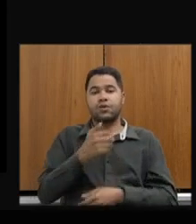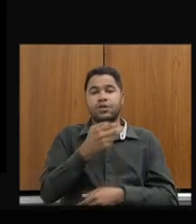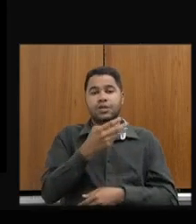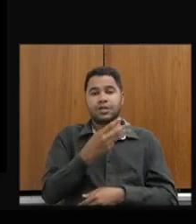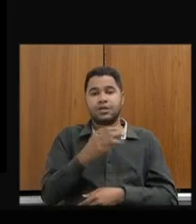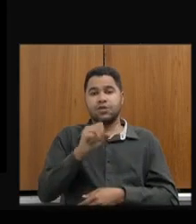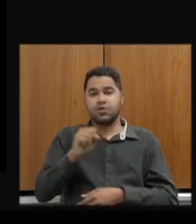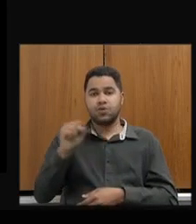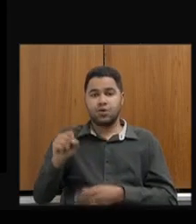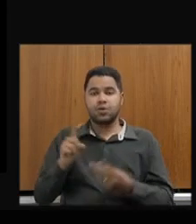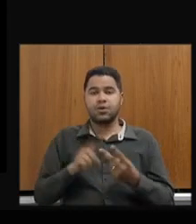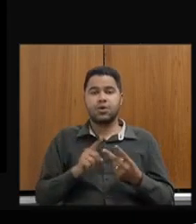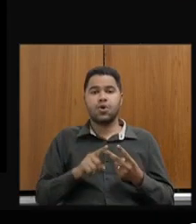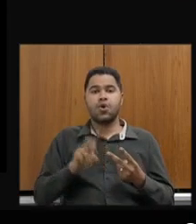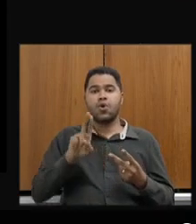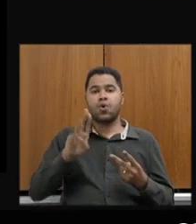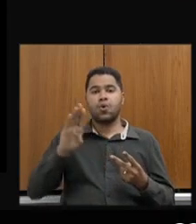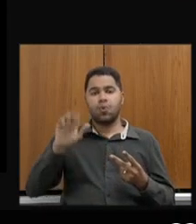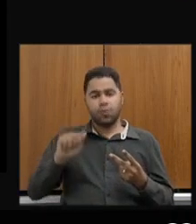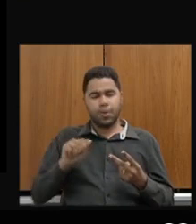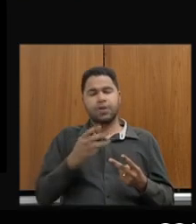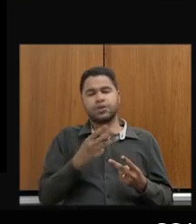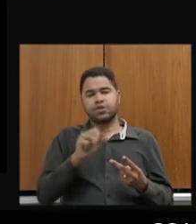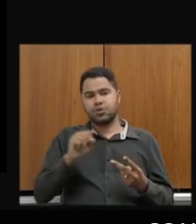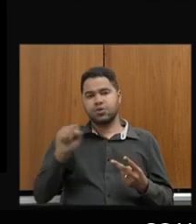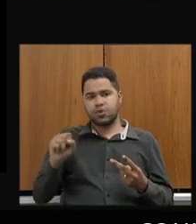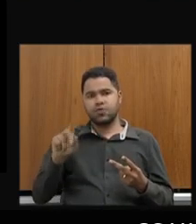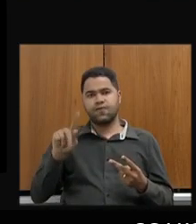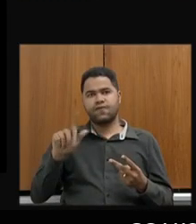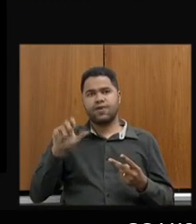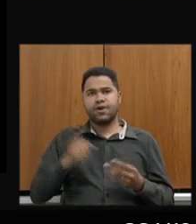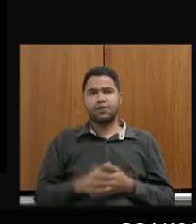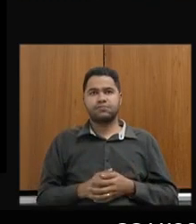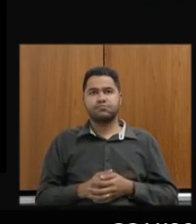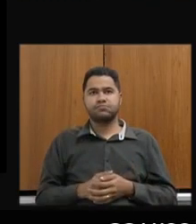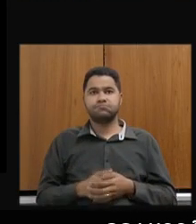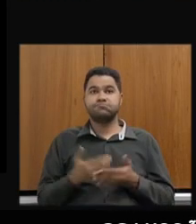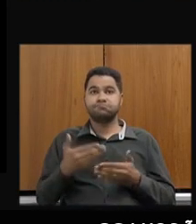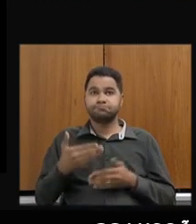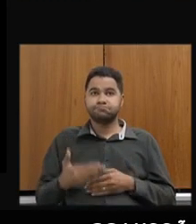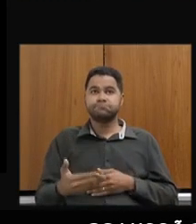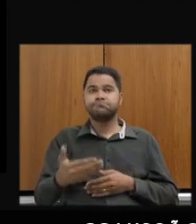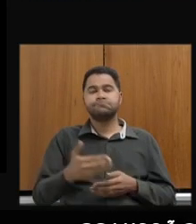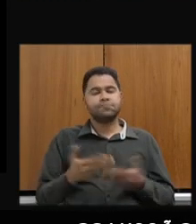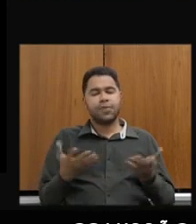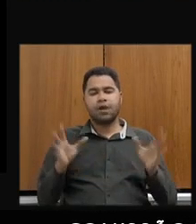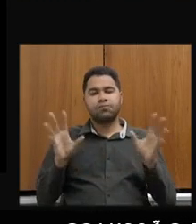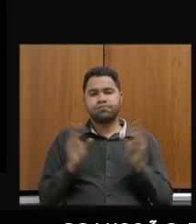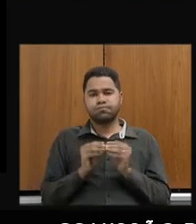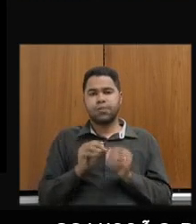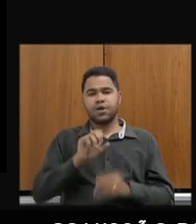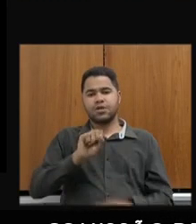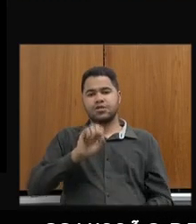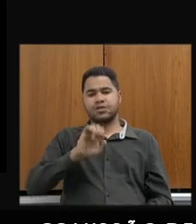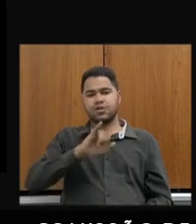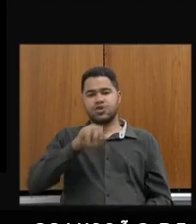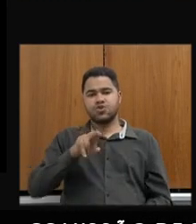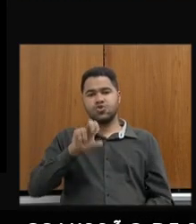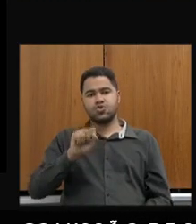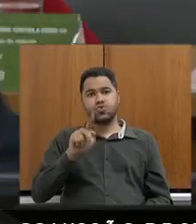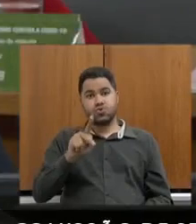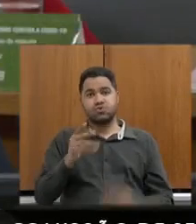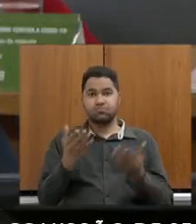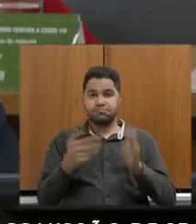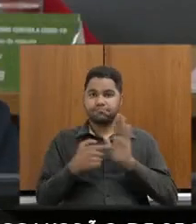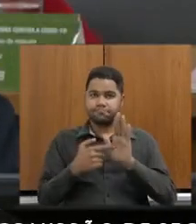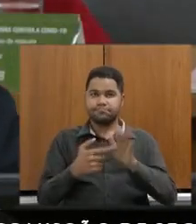vagas e o presídio de Ubá também com 388 vagas então deputados em em síntese era isso que seja o tipo tinha apresentar